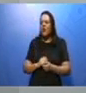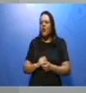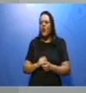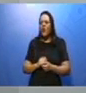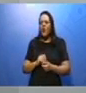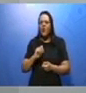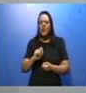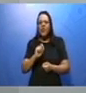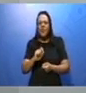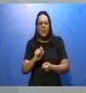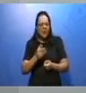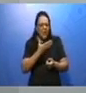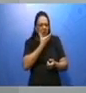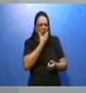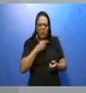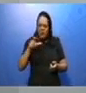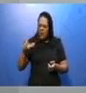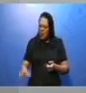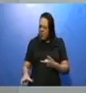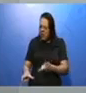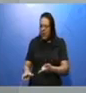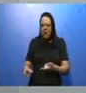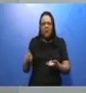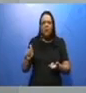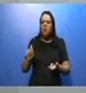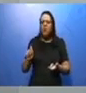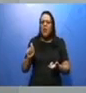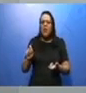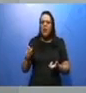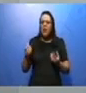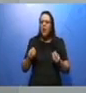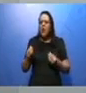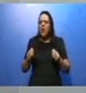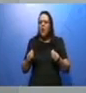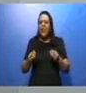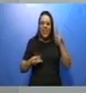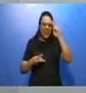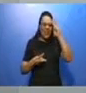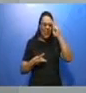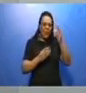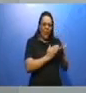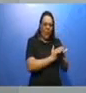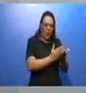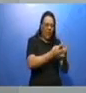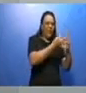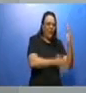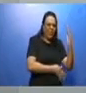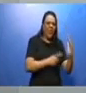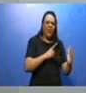no título? As pirâmides e o moleque? Então vamos descobrir que moleque é esse.